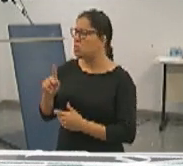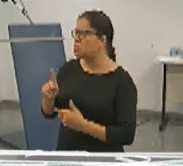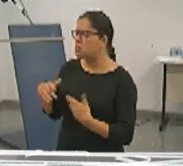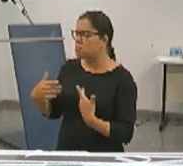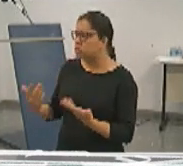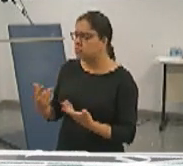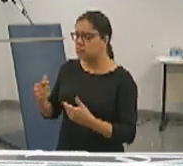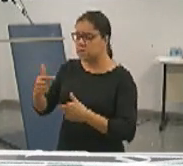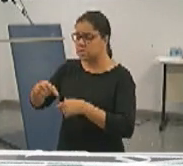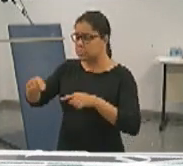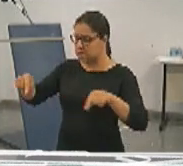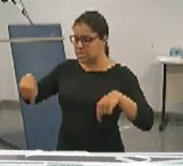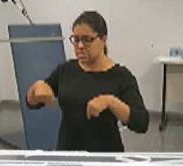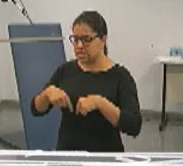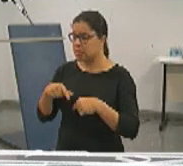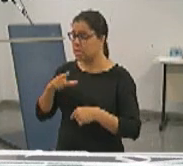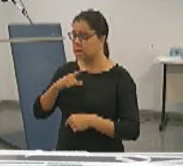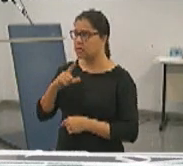sala de aula com